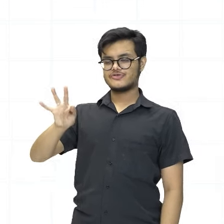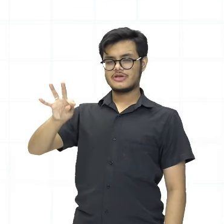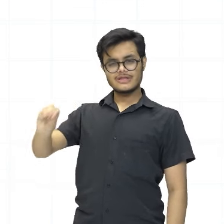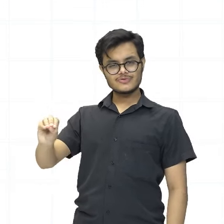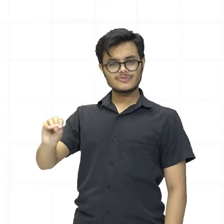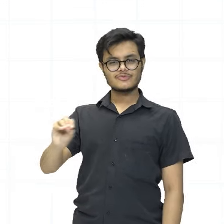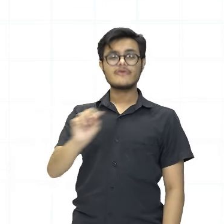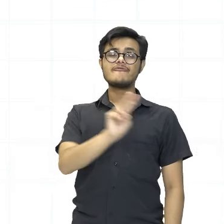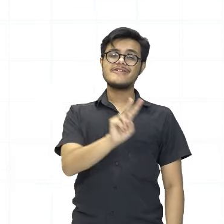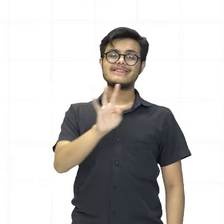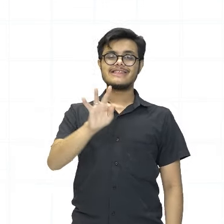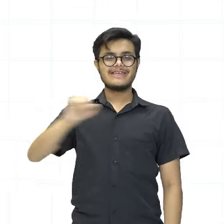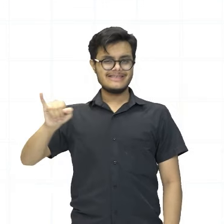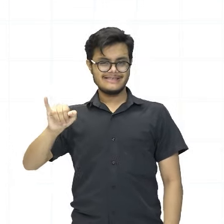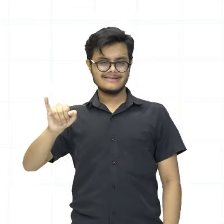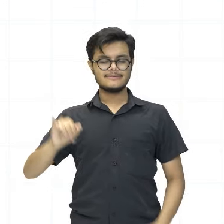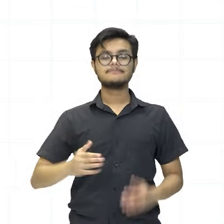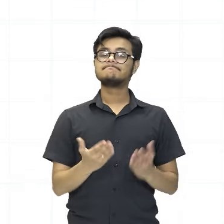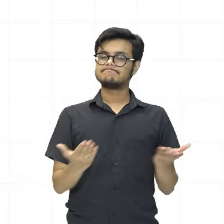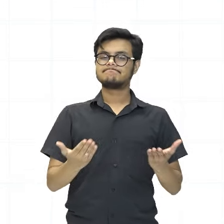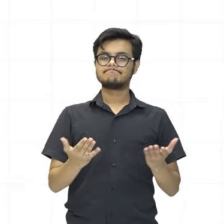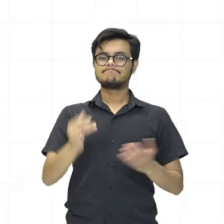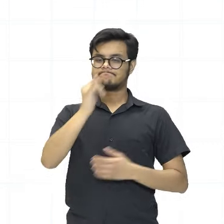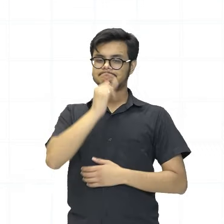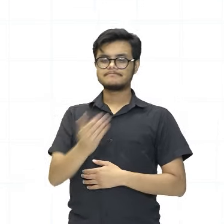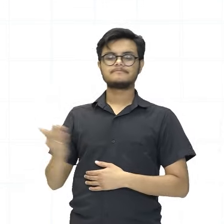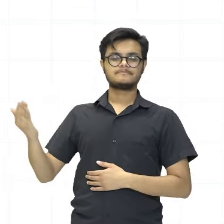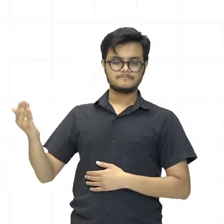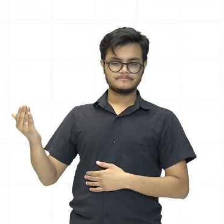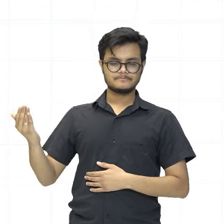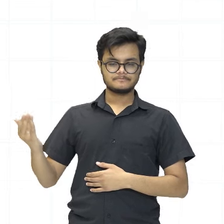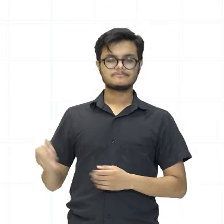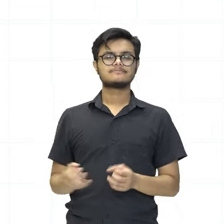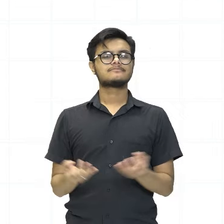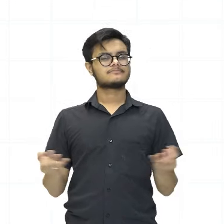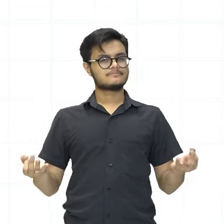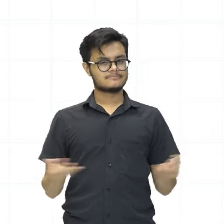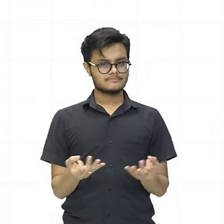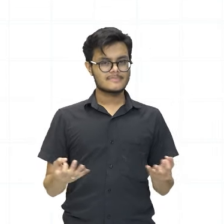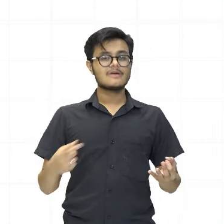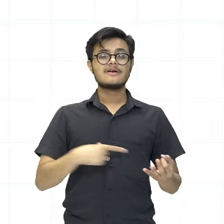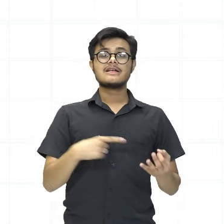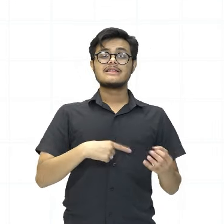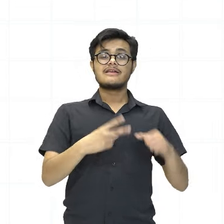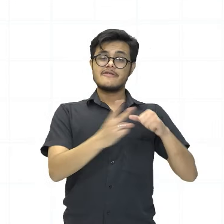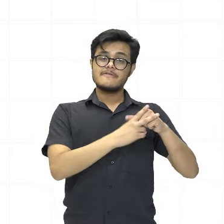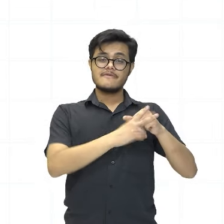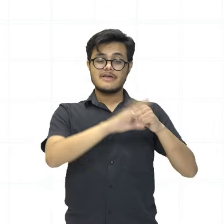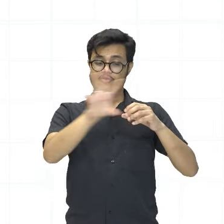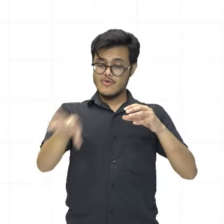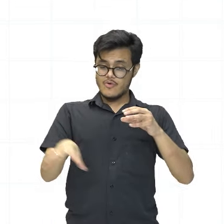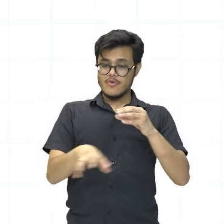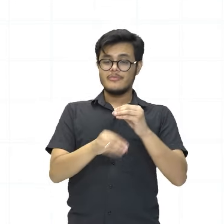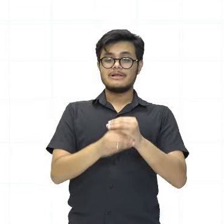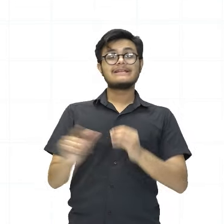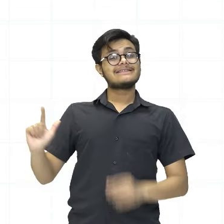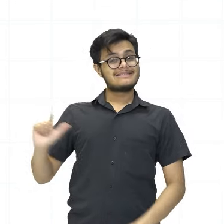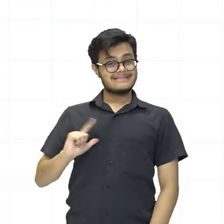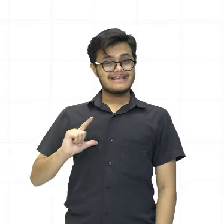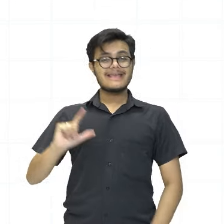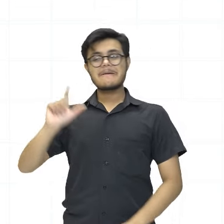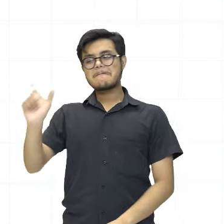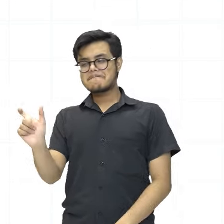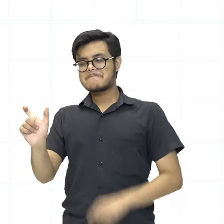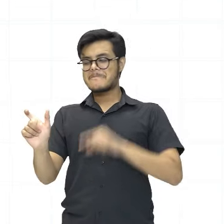indireto Ok então olem aí verbo transitivo indireto é o quê pede complemento o complemento tem